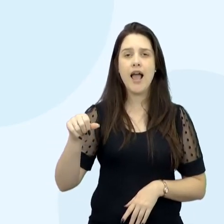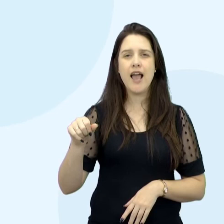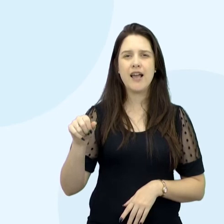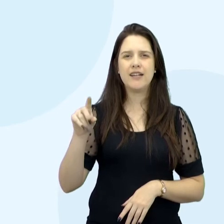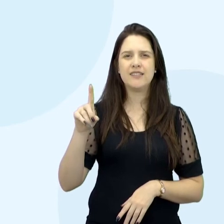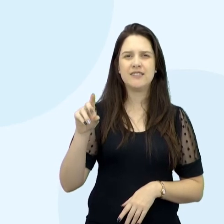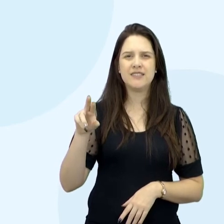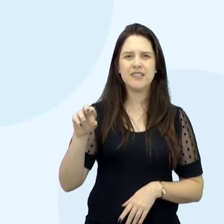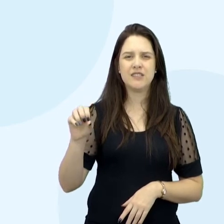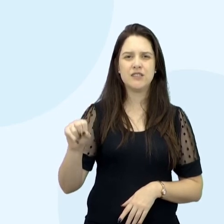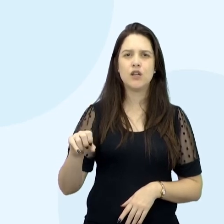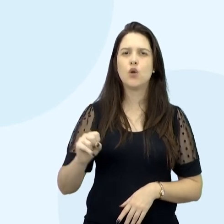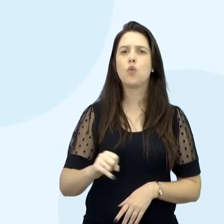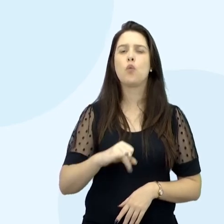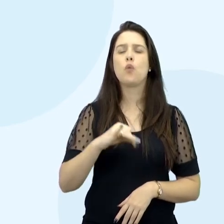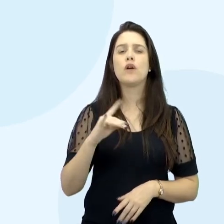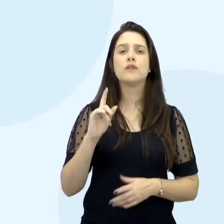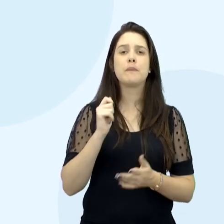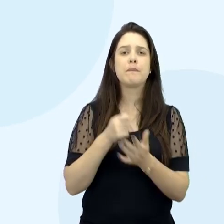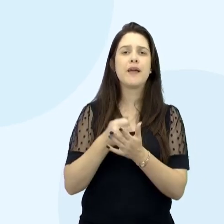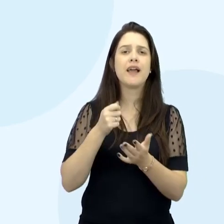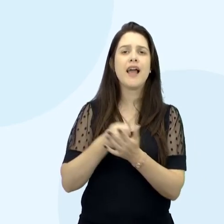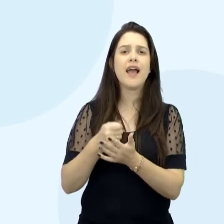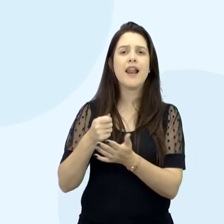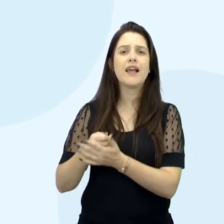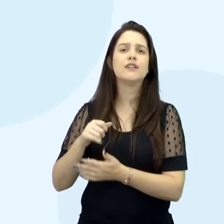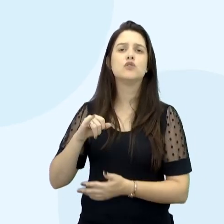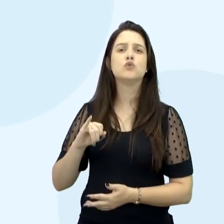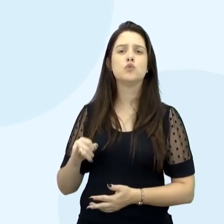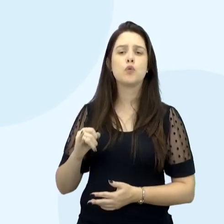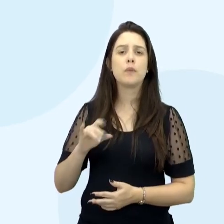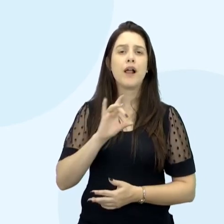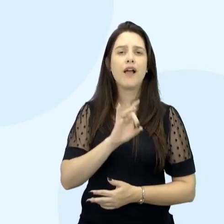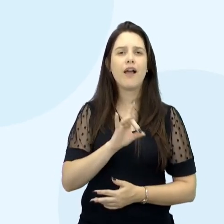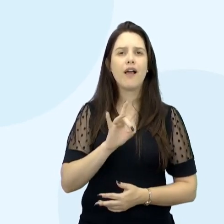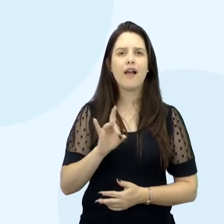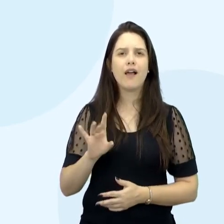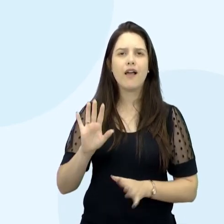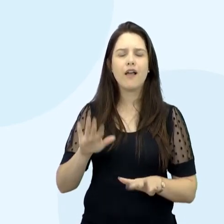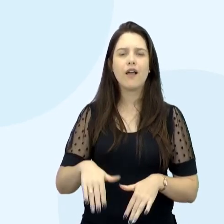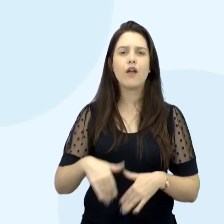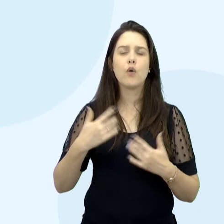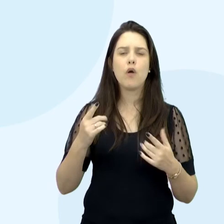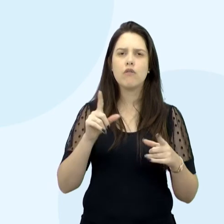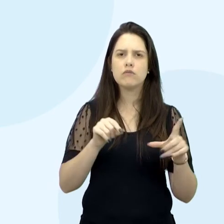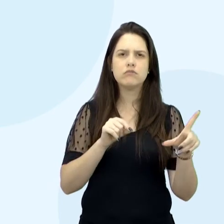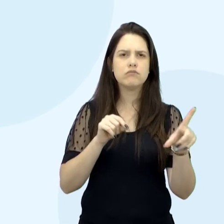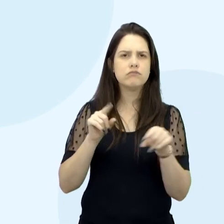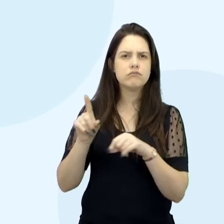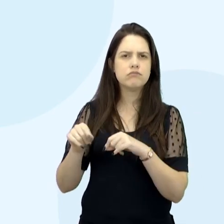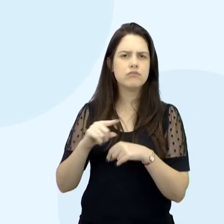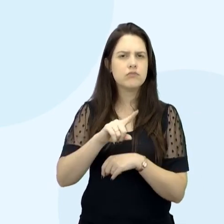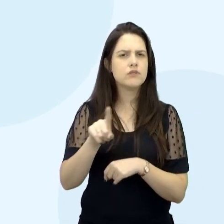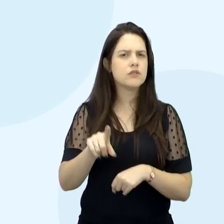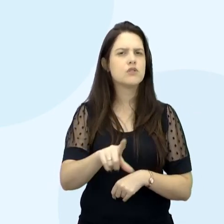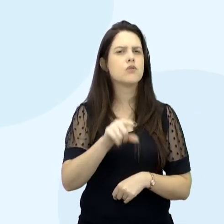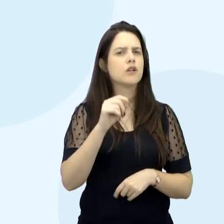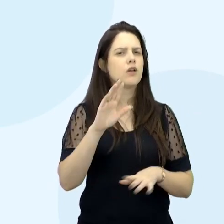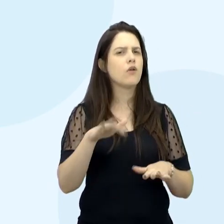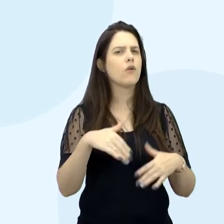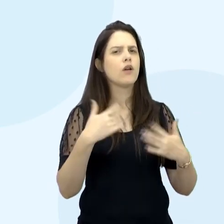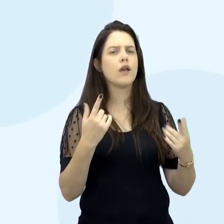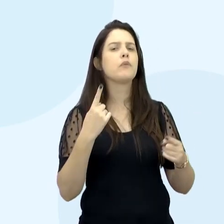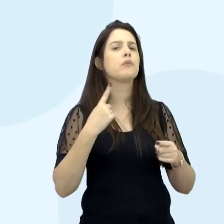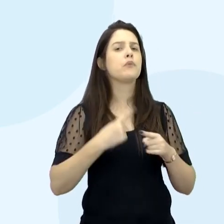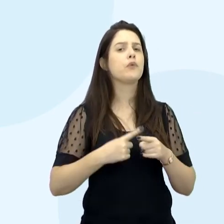opção e quanto pagaria de juros para cada caso? Qual das opções a prazo você escolheria e